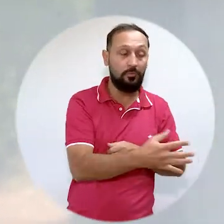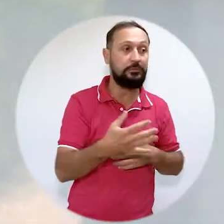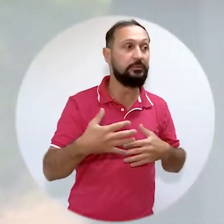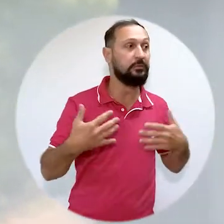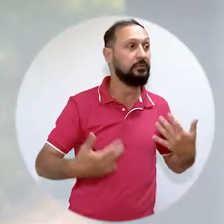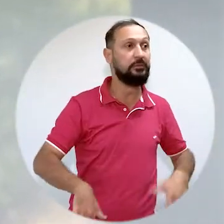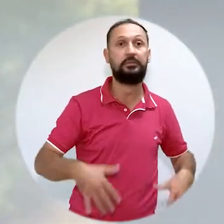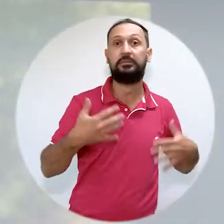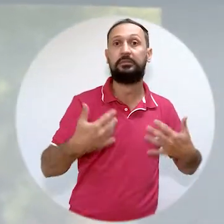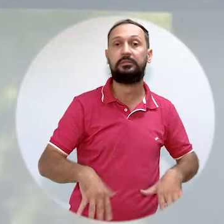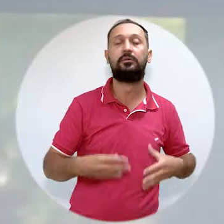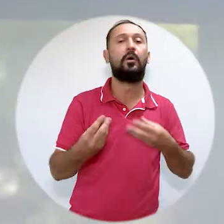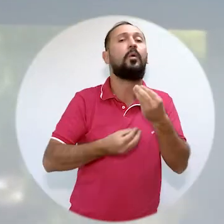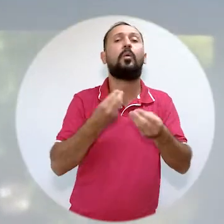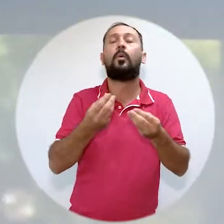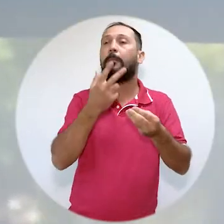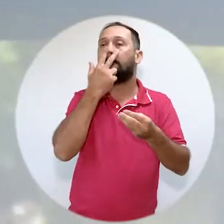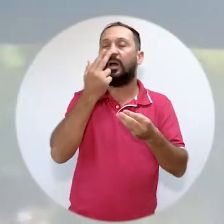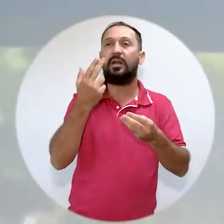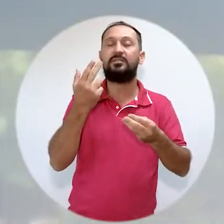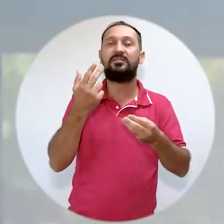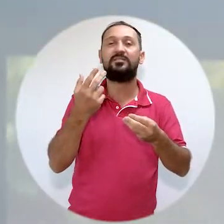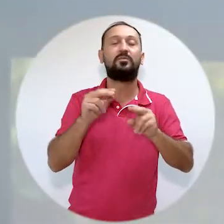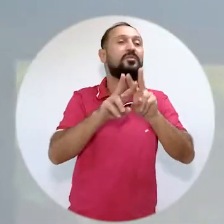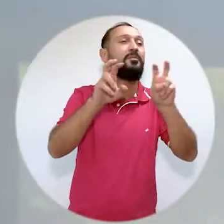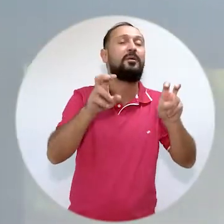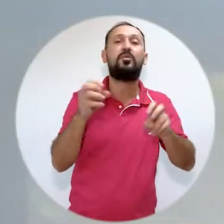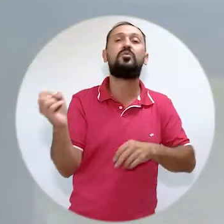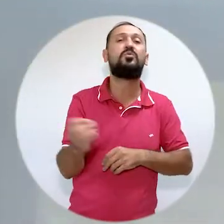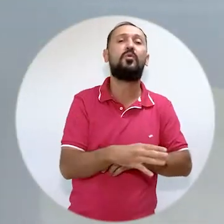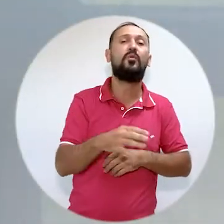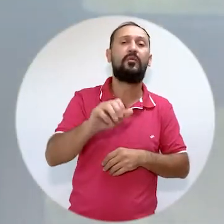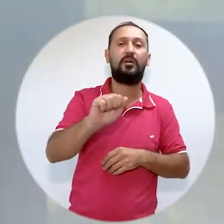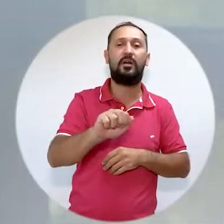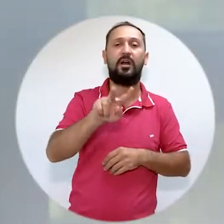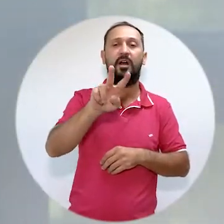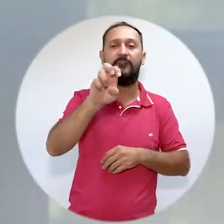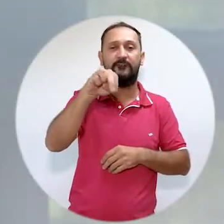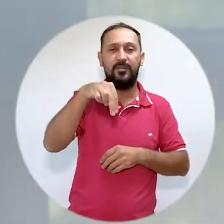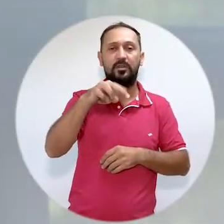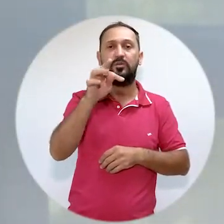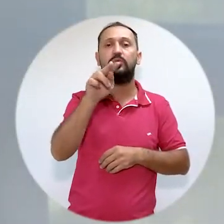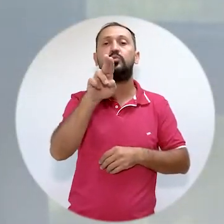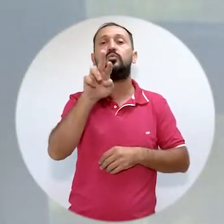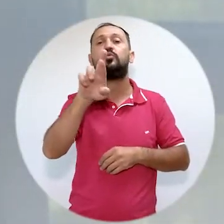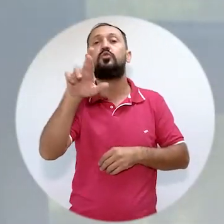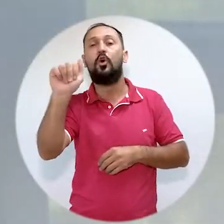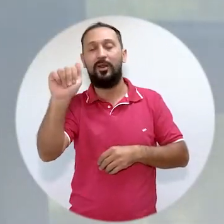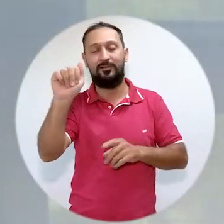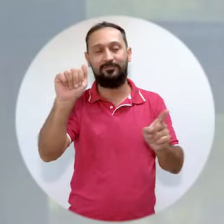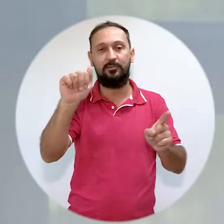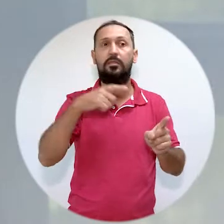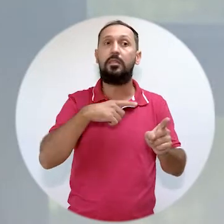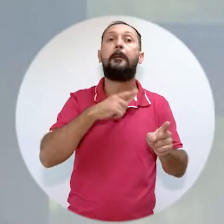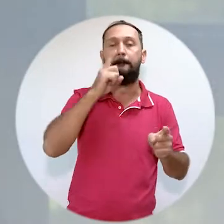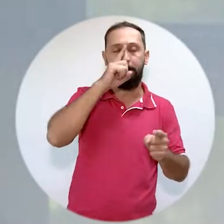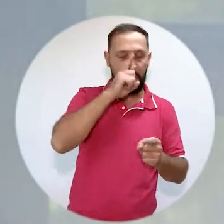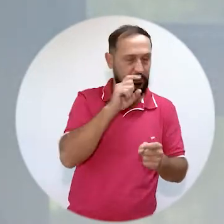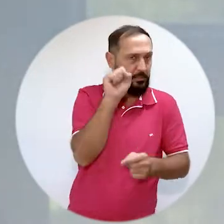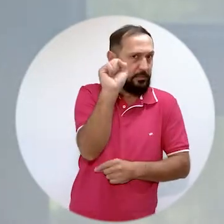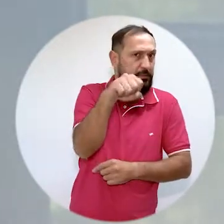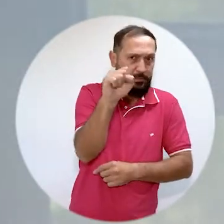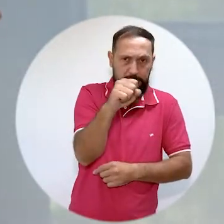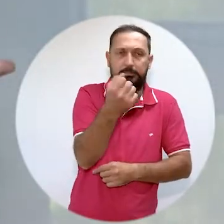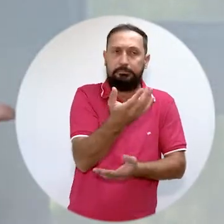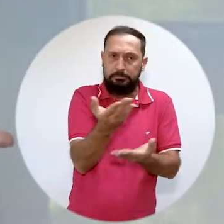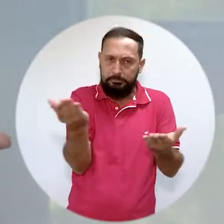o novo, estarmos abertos como se fosse uma aventura. Retornar é uma aventura no momento. Tem os riscos que